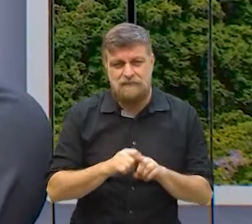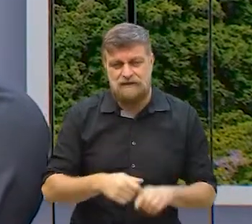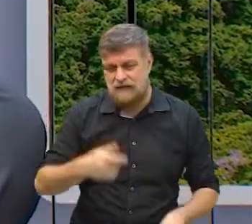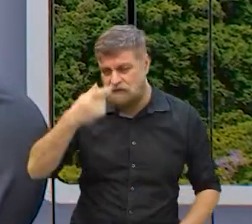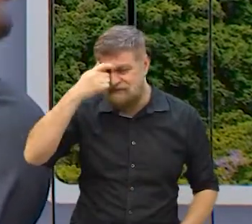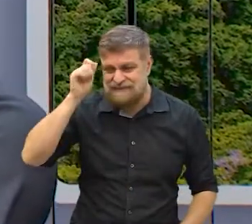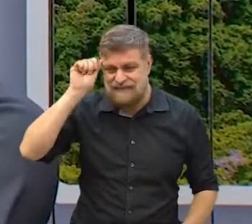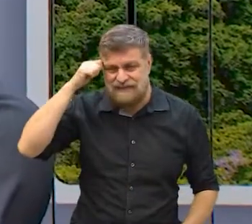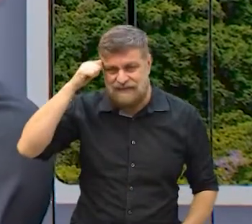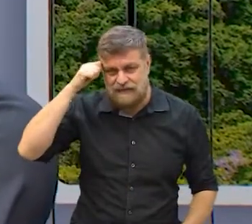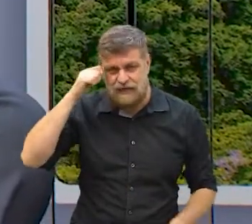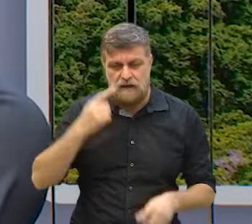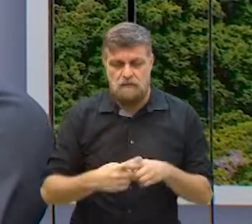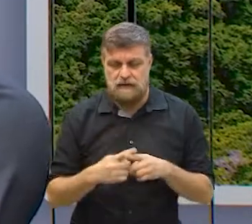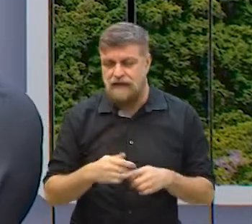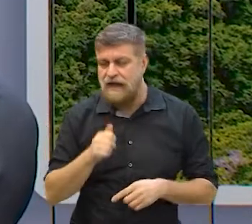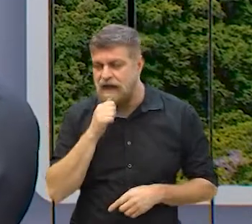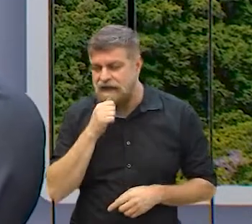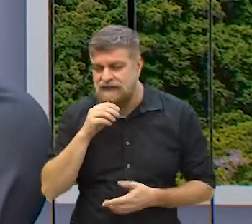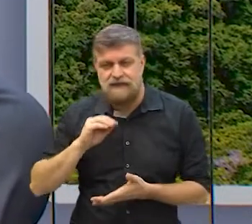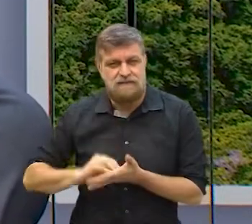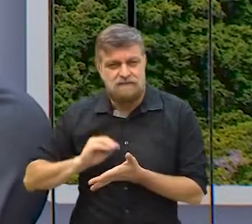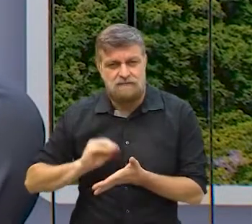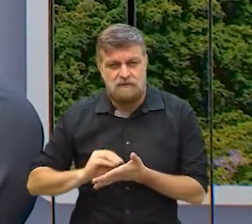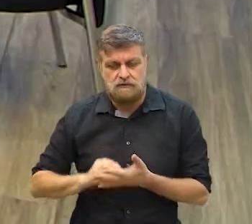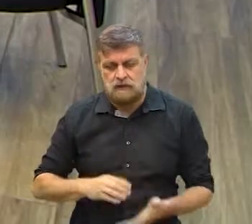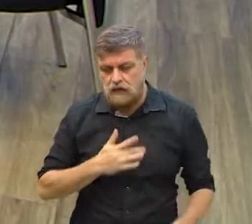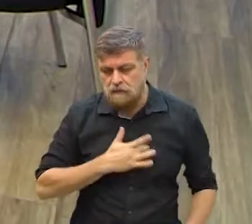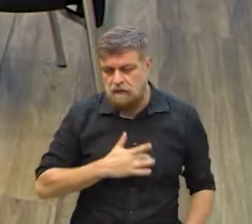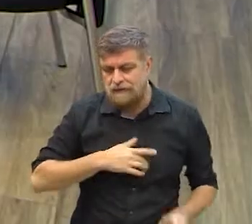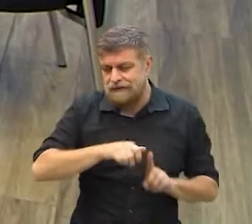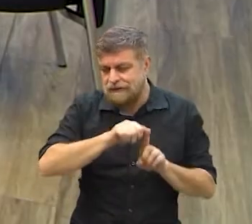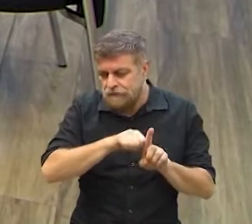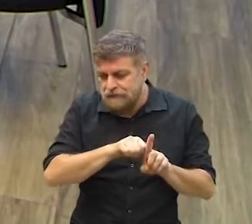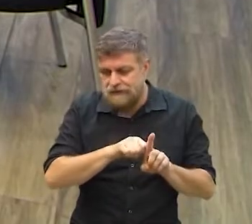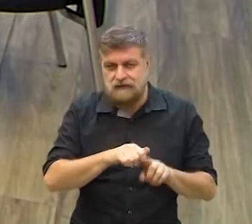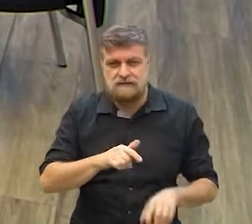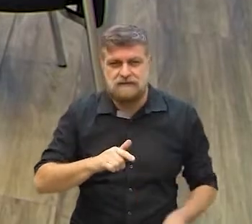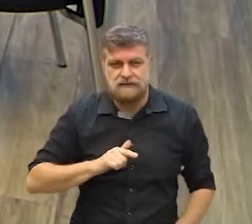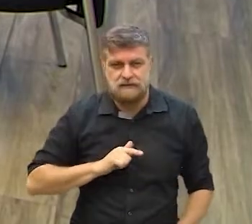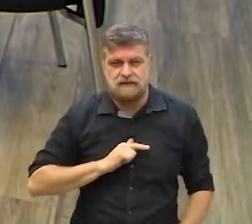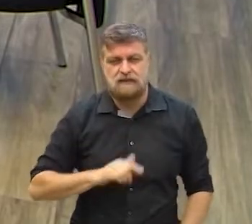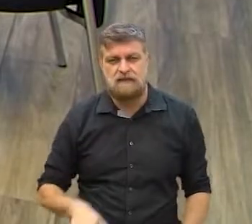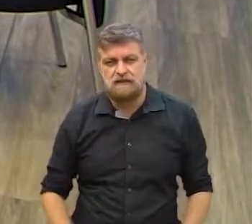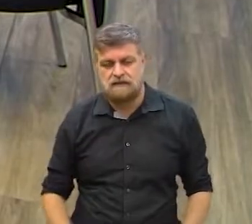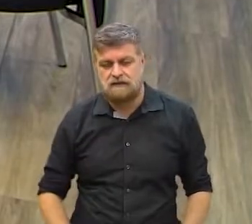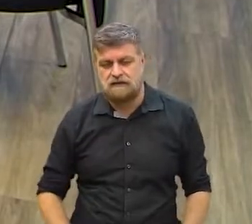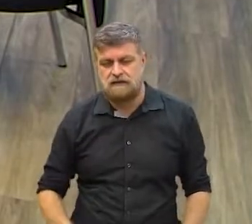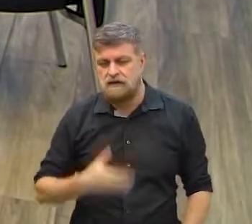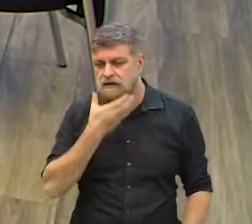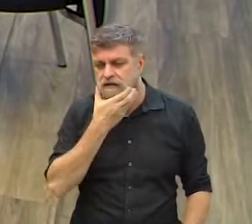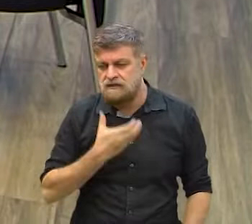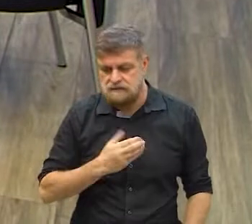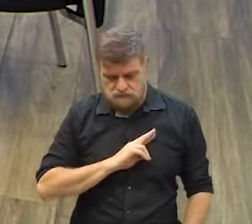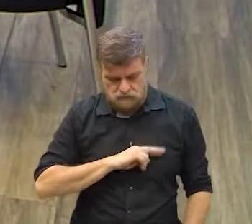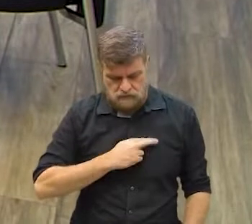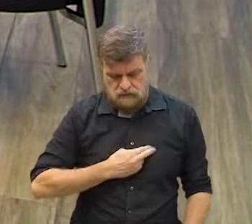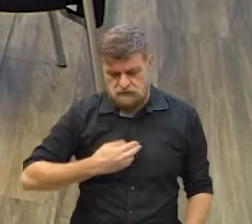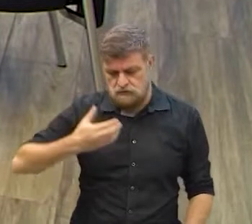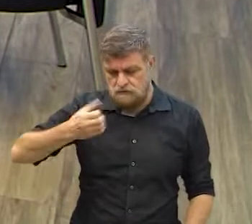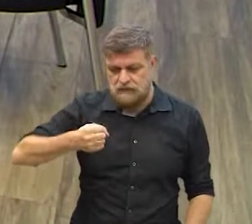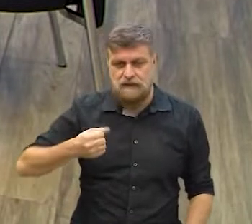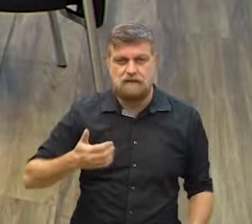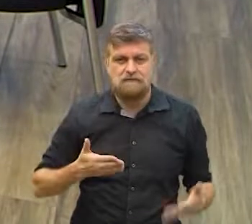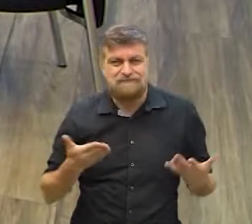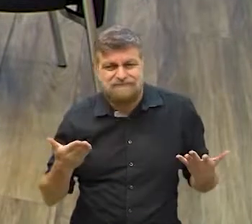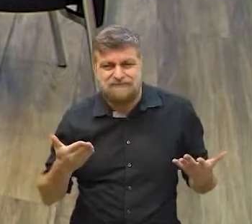mês da consciência negra, porque a gente não tem ainda essa consciência. Uma pena que a gente tenha que ter o mês, né, do mês de dezembro, né, que é